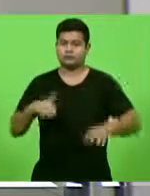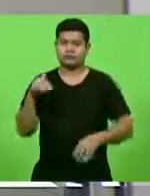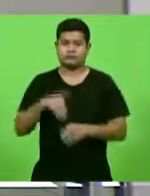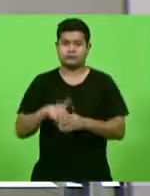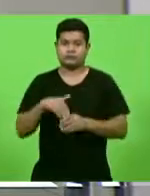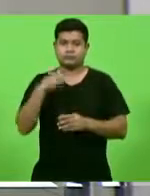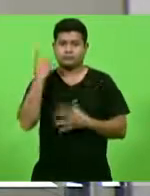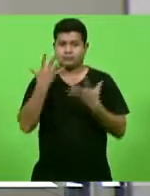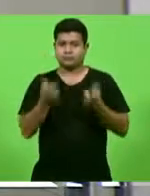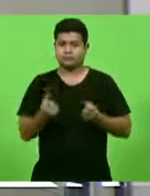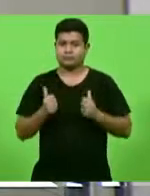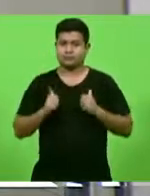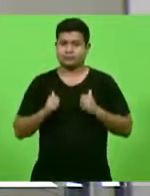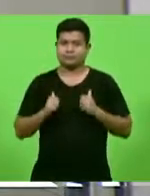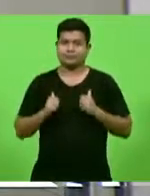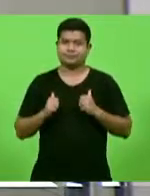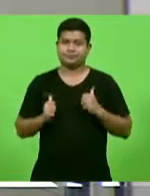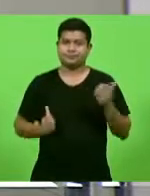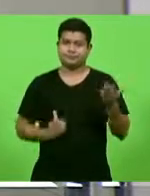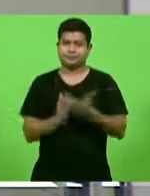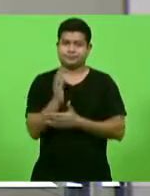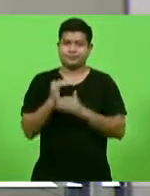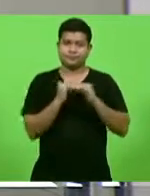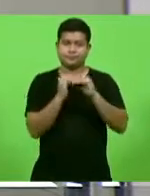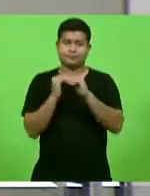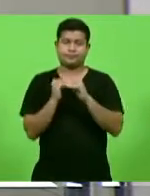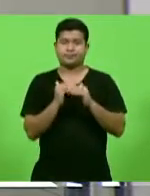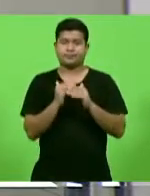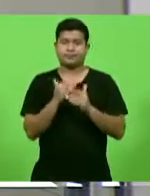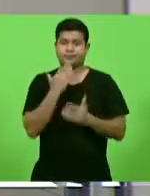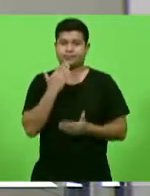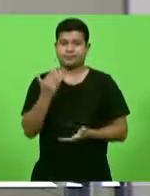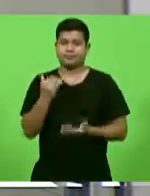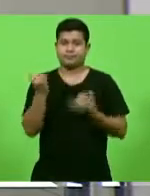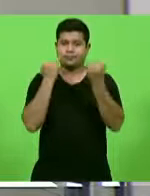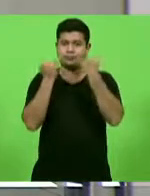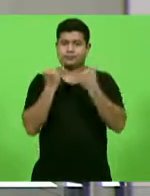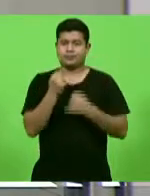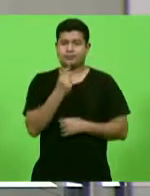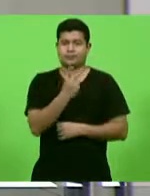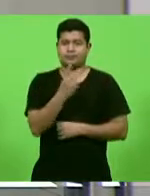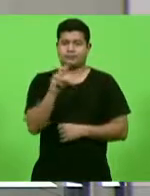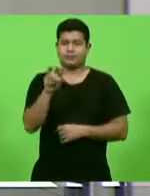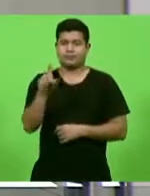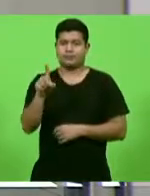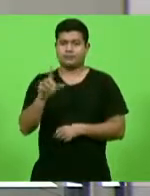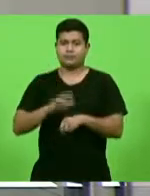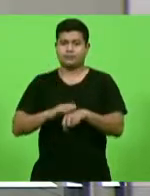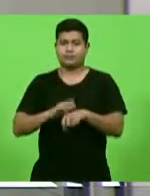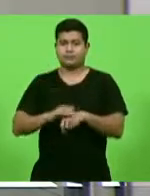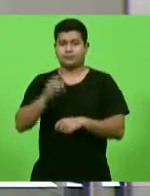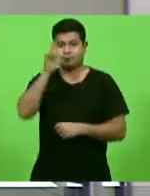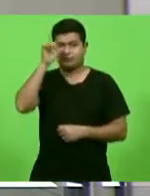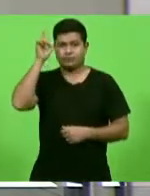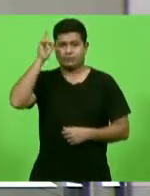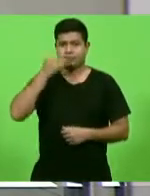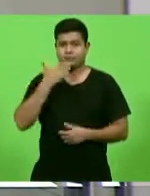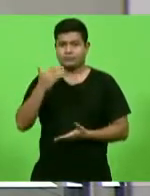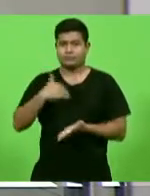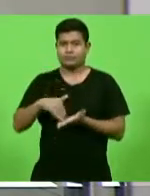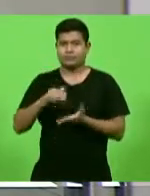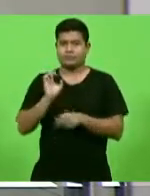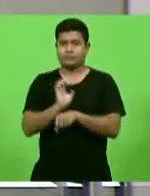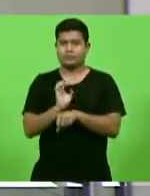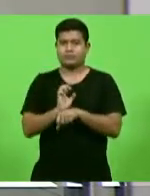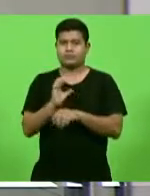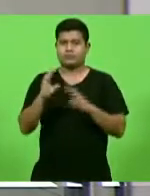deputados que aprovam permaneçam como se encontra. Aprovado por unanimidade. Pedido de informação 251, autor deputado Laércio Schuster, solicitando ao